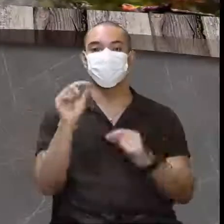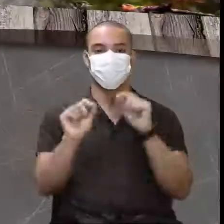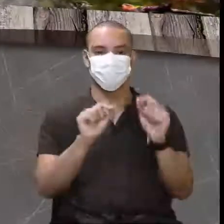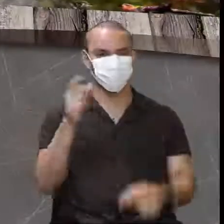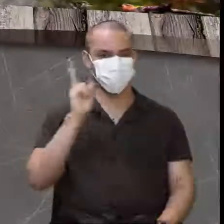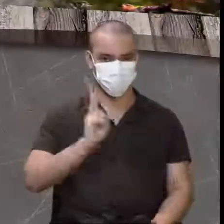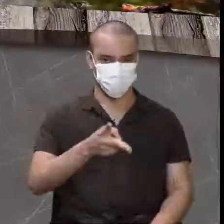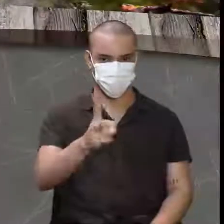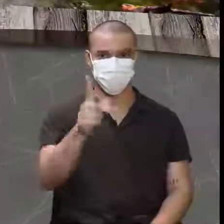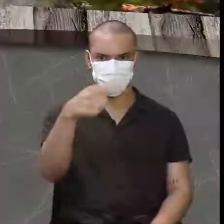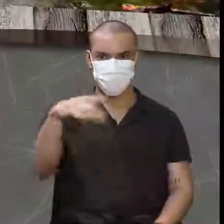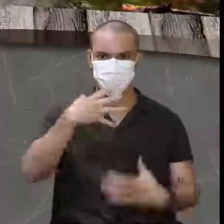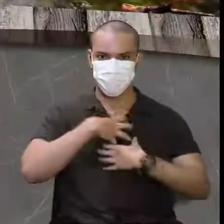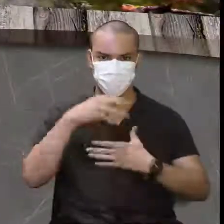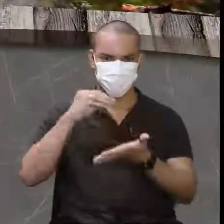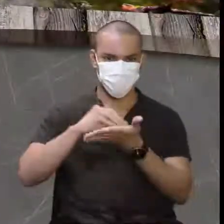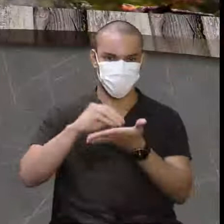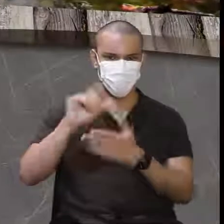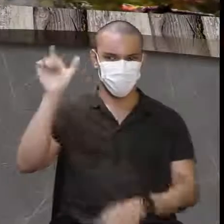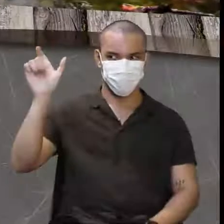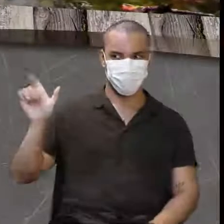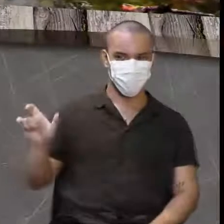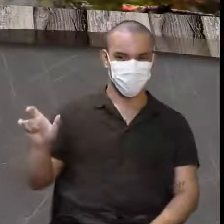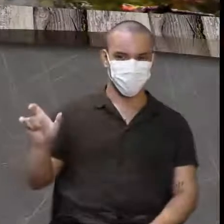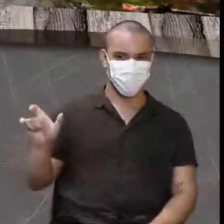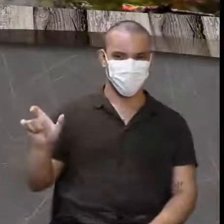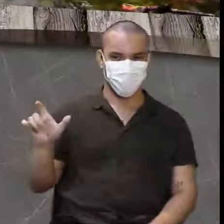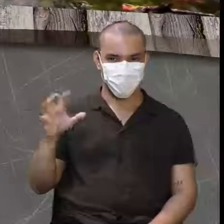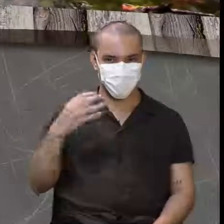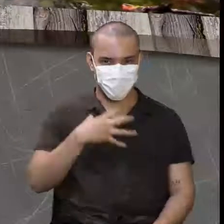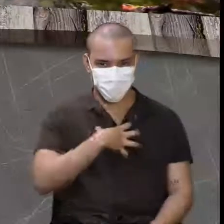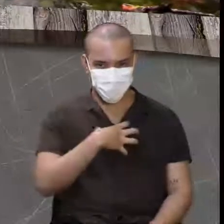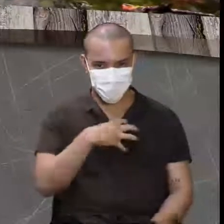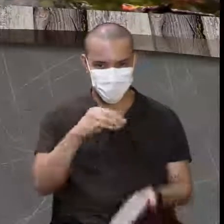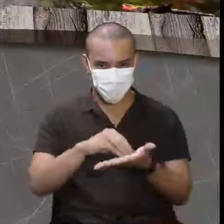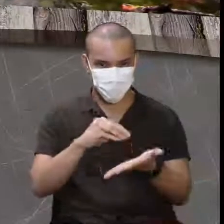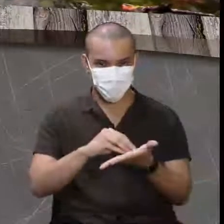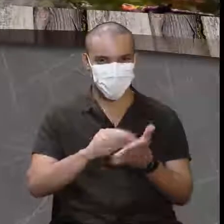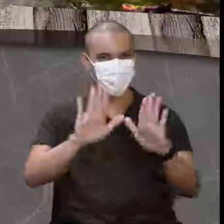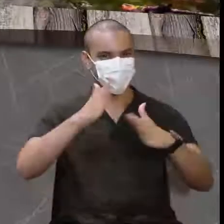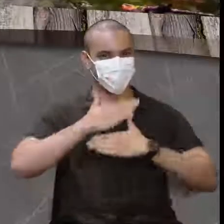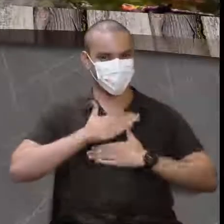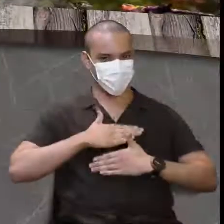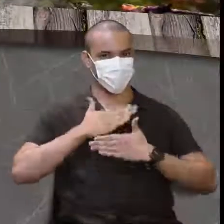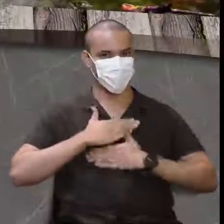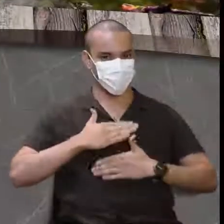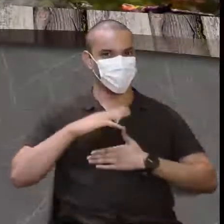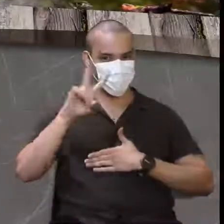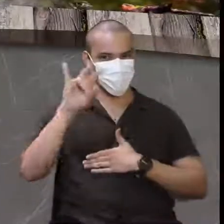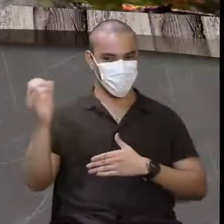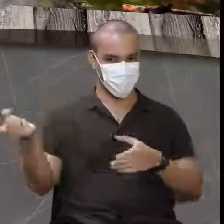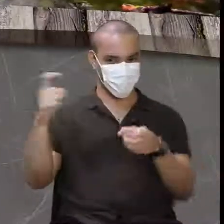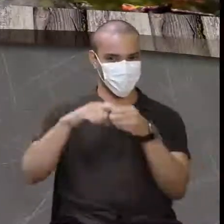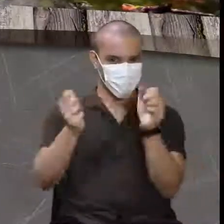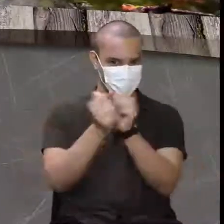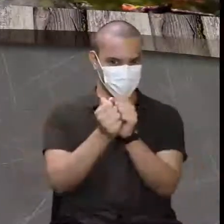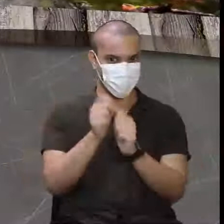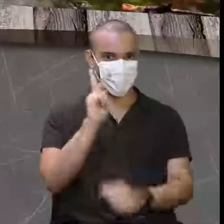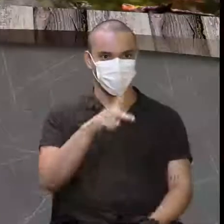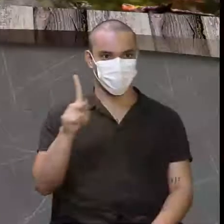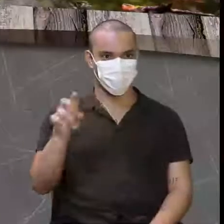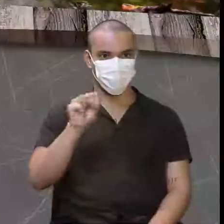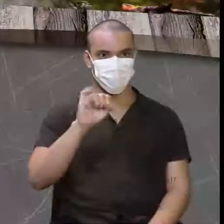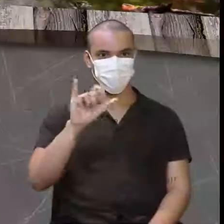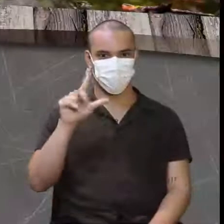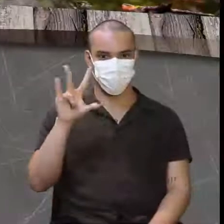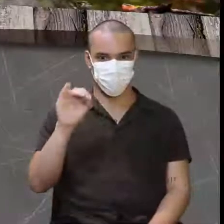vamos dar continuidade. Você tá sentindo falta de alguém, não tá? Tá sentindo falta de alguém? Pois é. Fique tranquilo que já já ele aparece aqui com a gente, tá bom? O professor